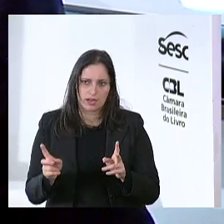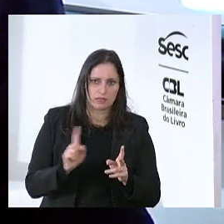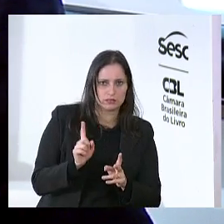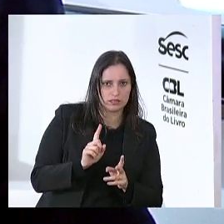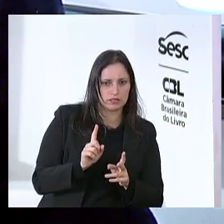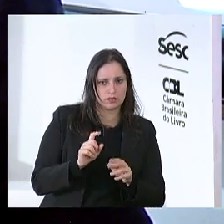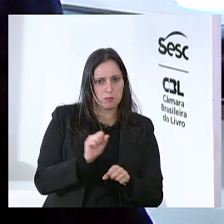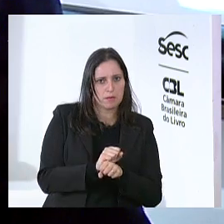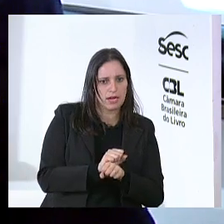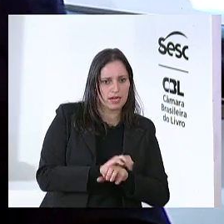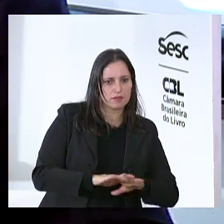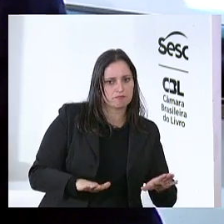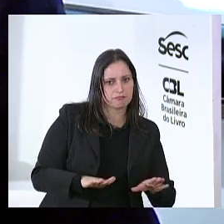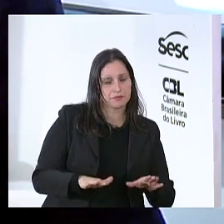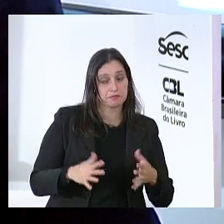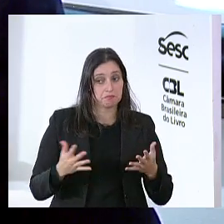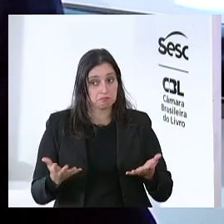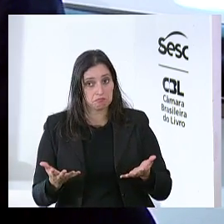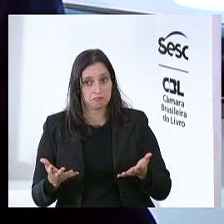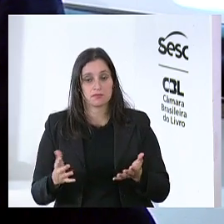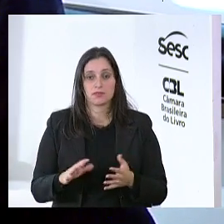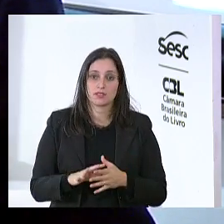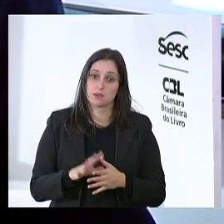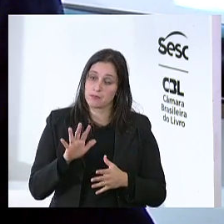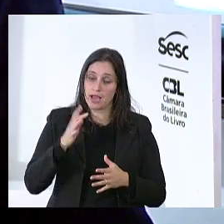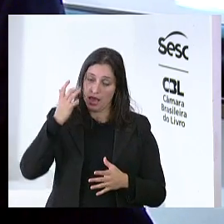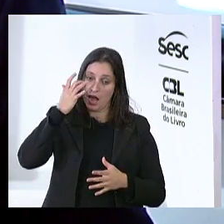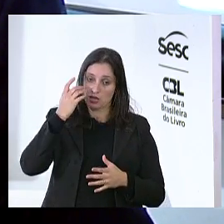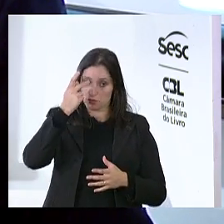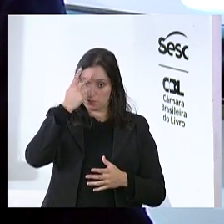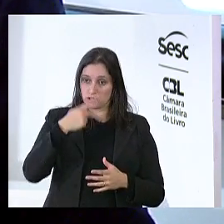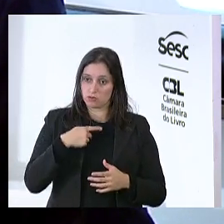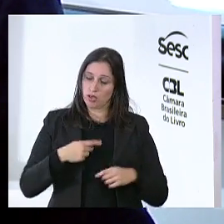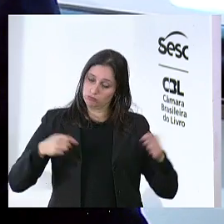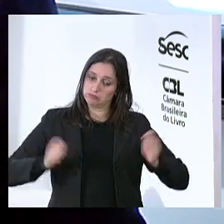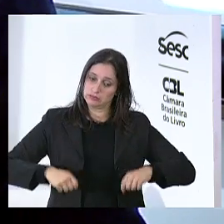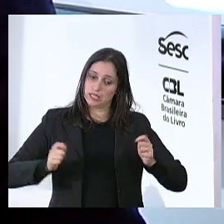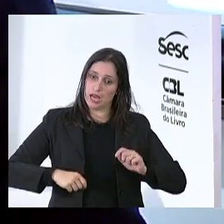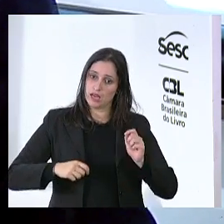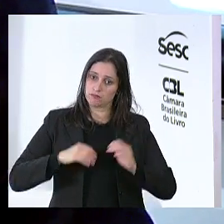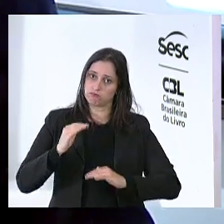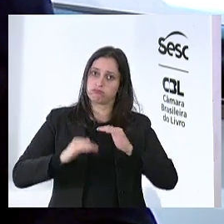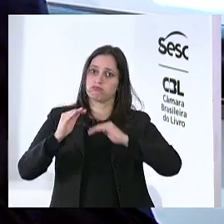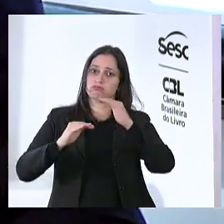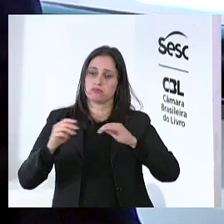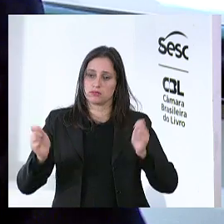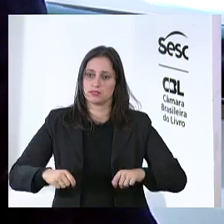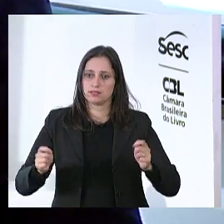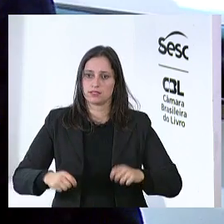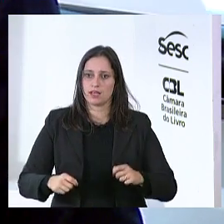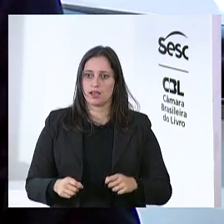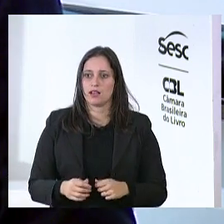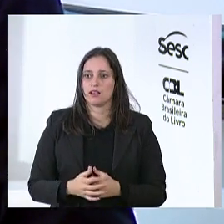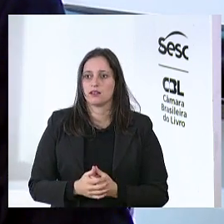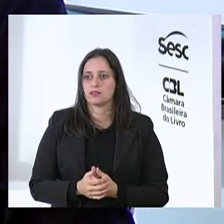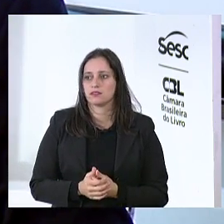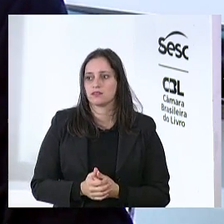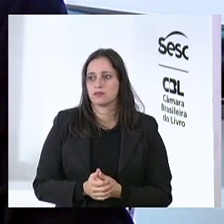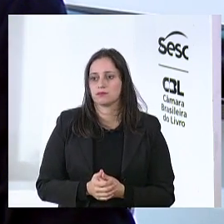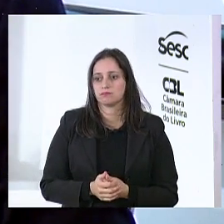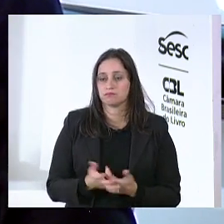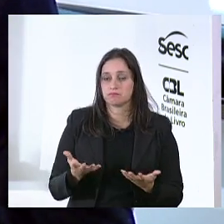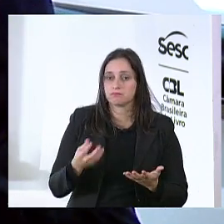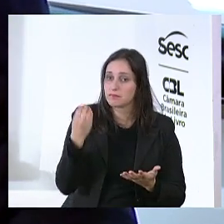Marcos Napolitano e dizer, vamos que dá. Né? Vamos lá. Vamos lá, porque a janela é boa e nós temos que